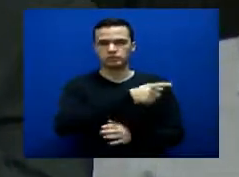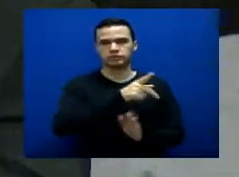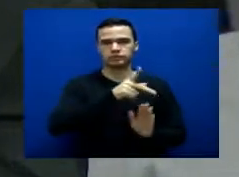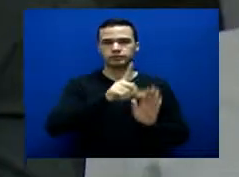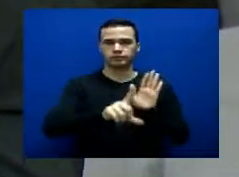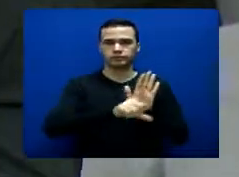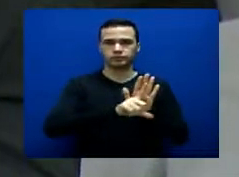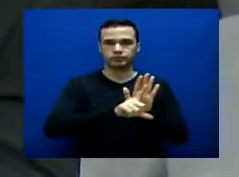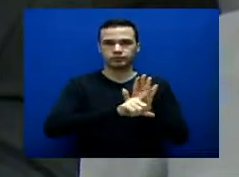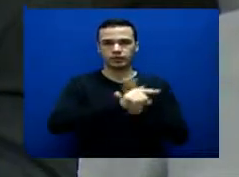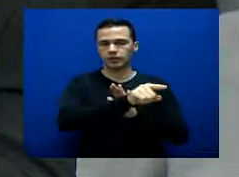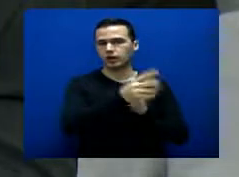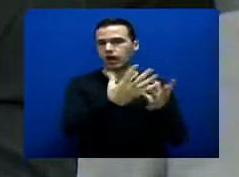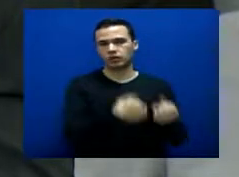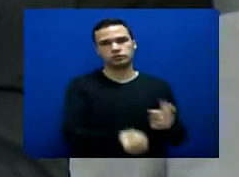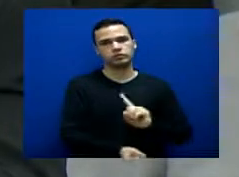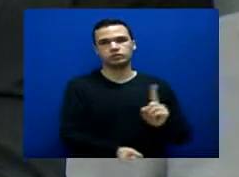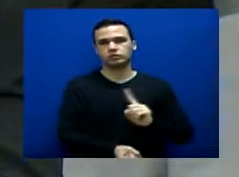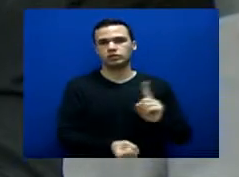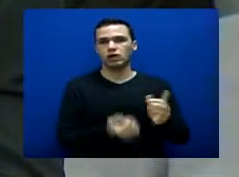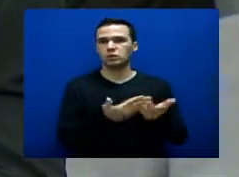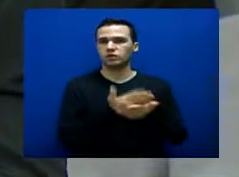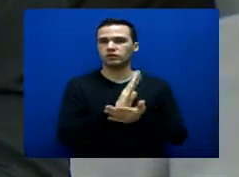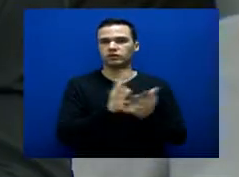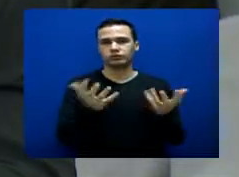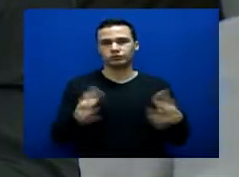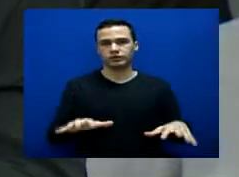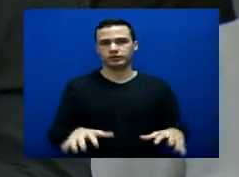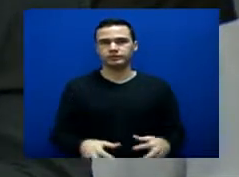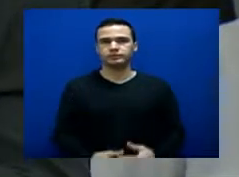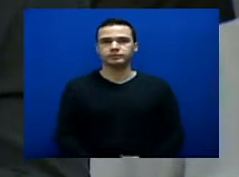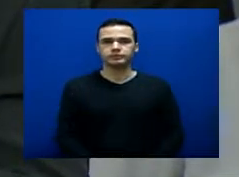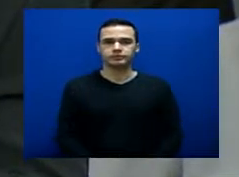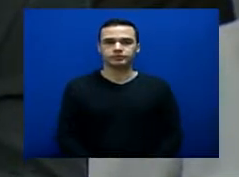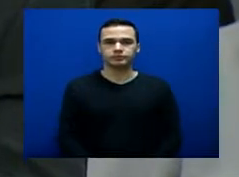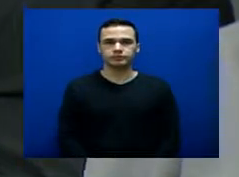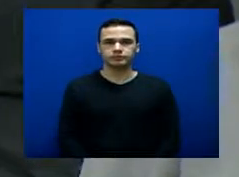Quer que seja votada para derrubar, para não ser aprovada essa lei aqui. Tá?